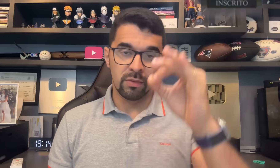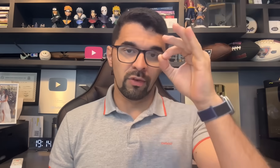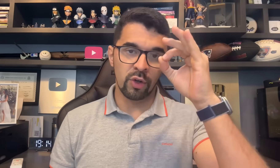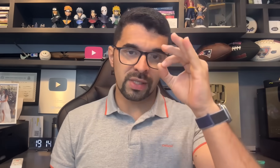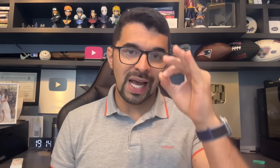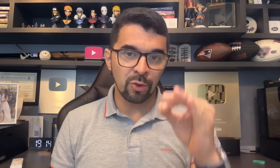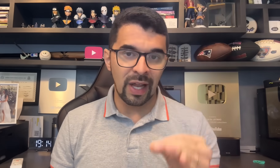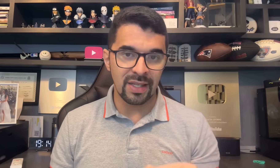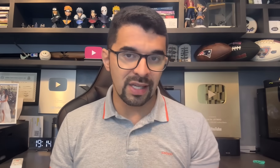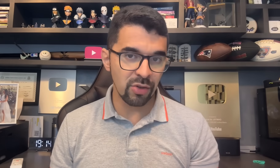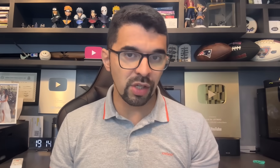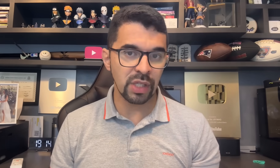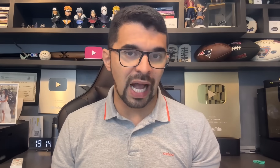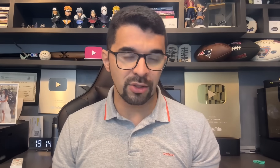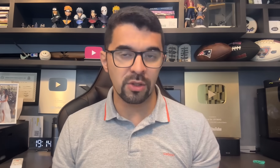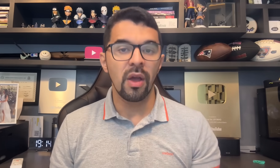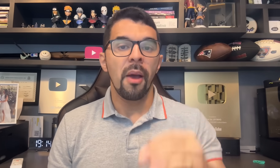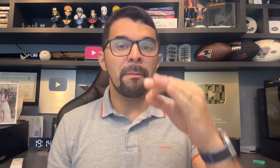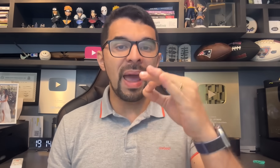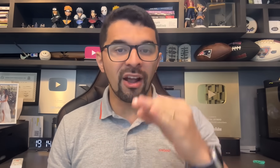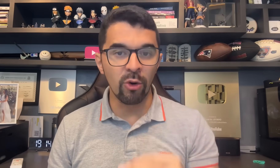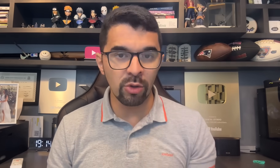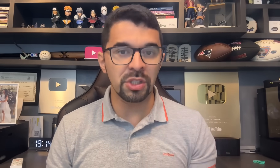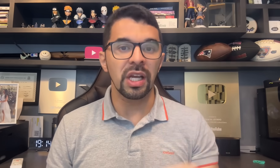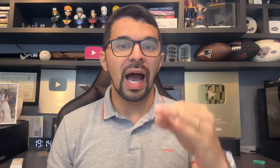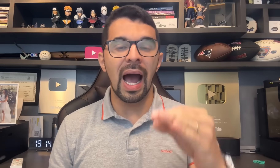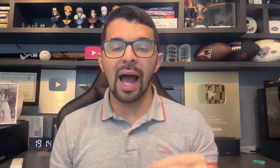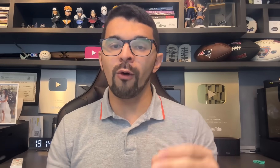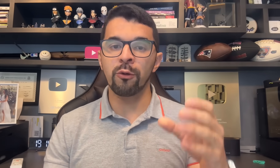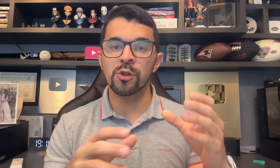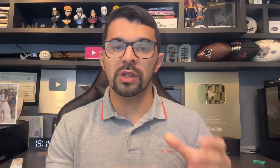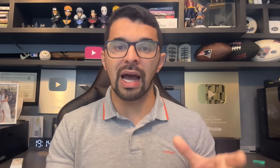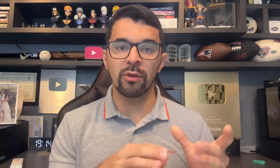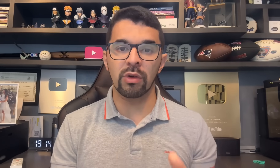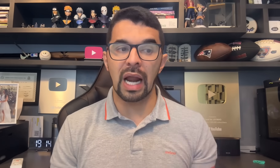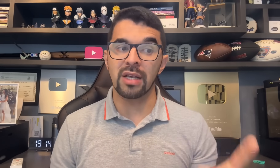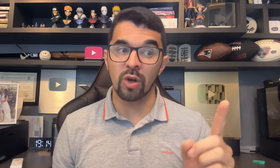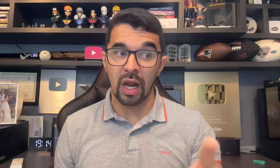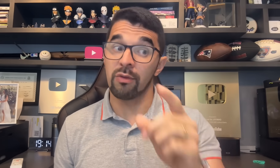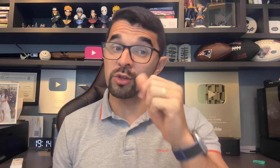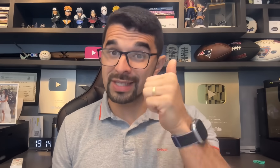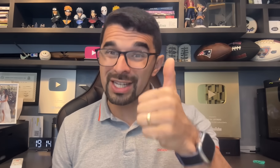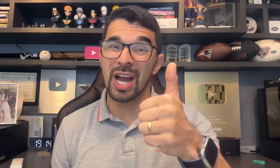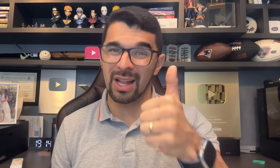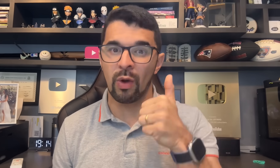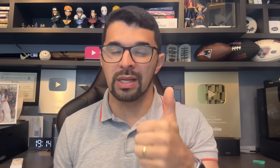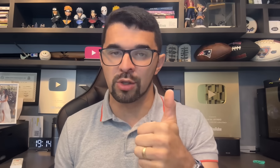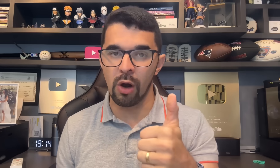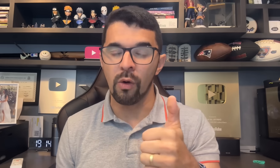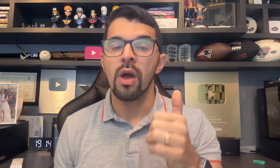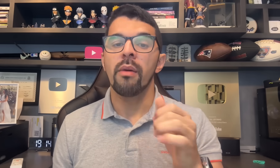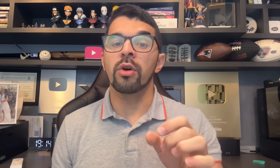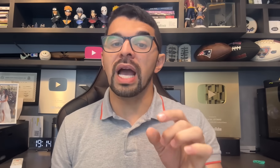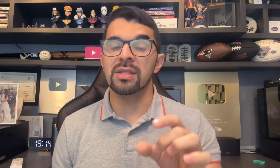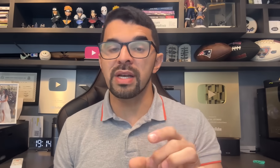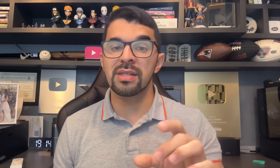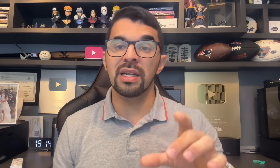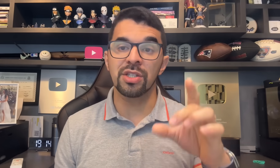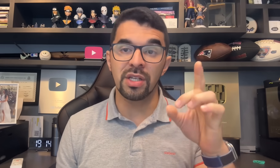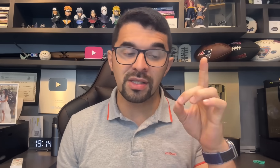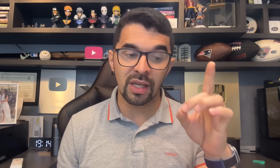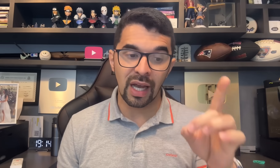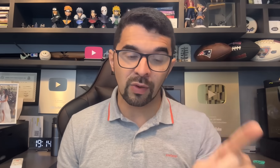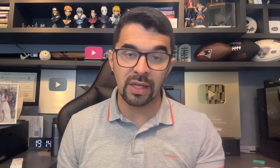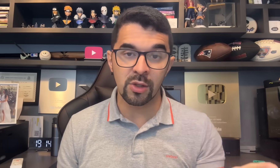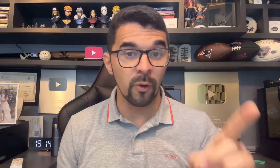Quando você atualizar os seus dados, pergunte ao funcionário do CRAS, olha, você já atualizou? Porque às vezes